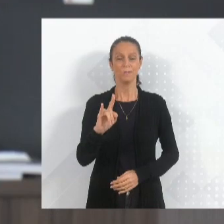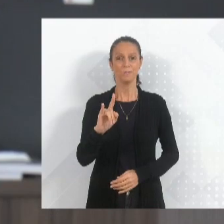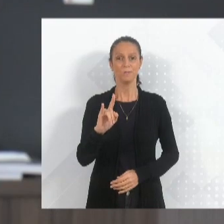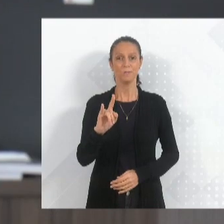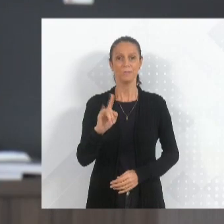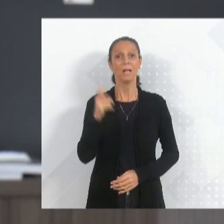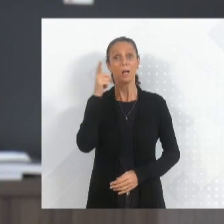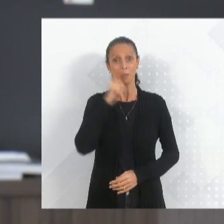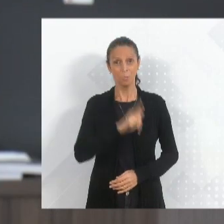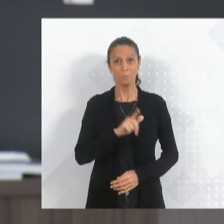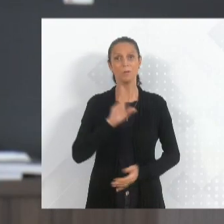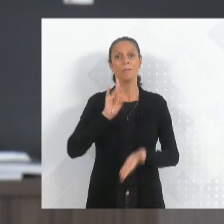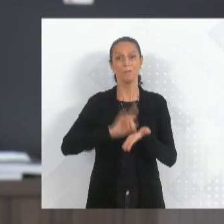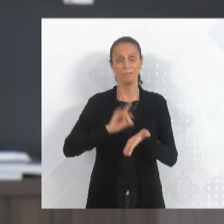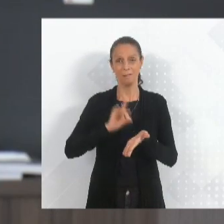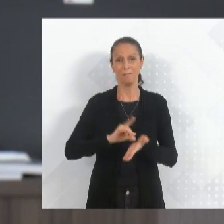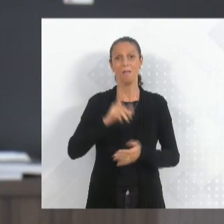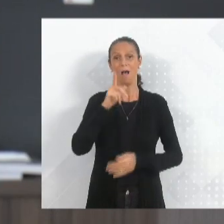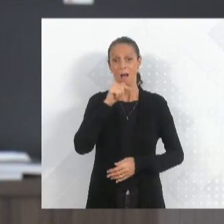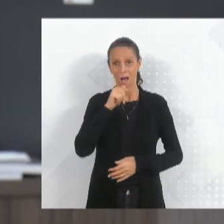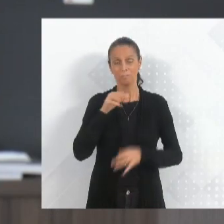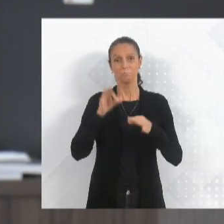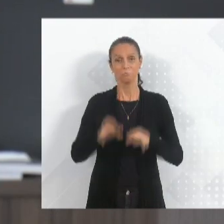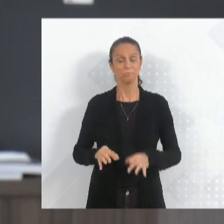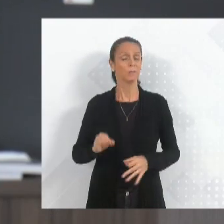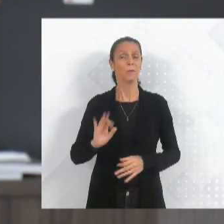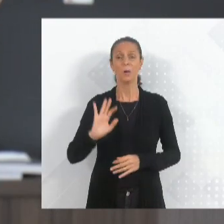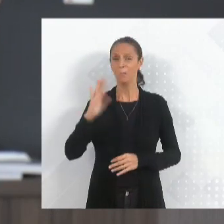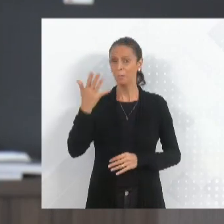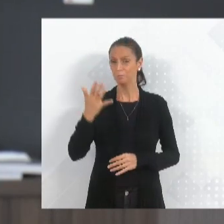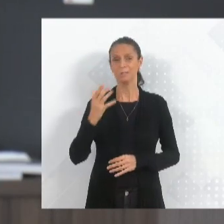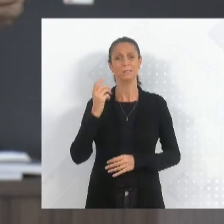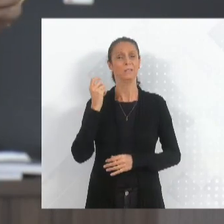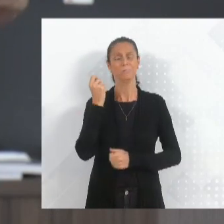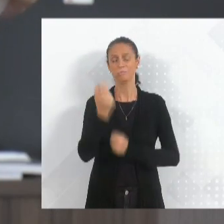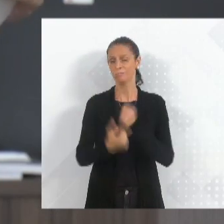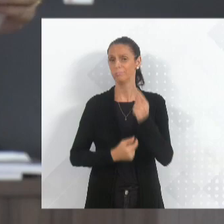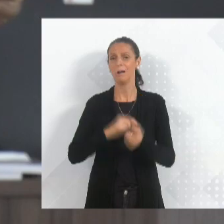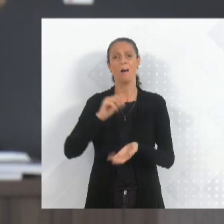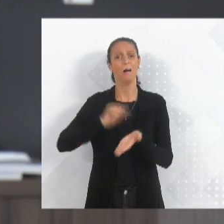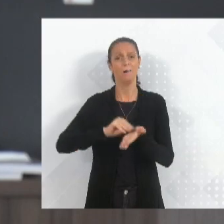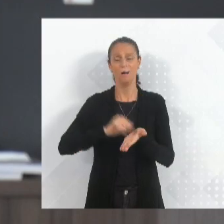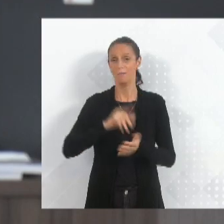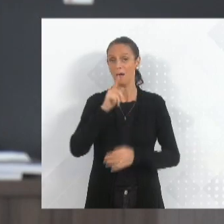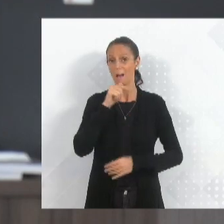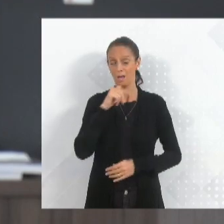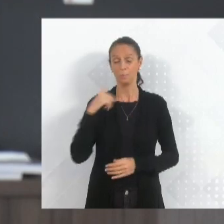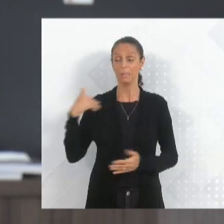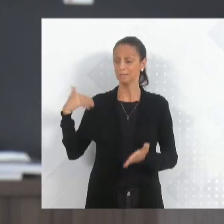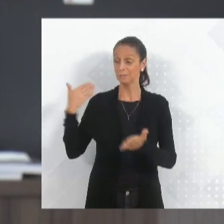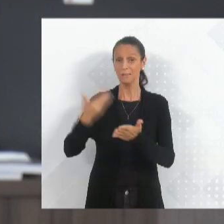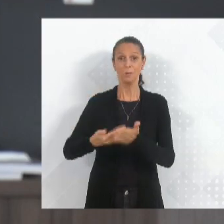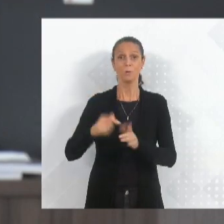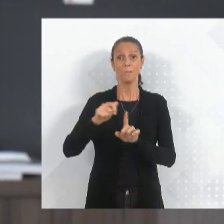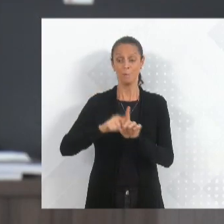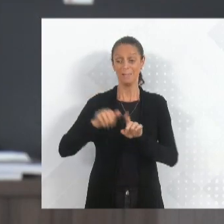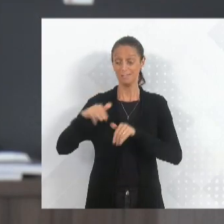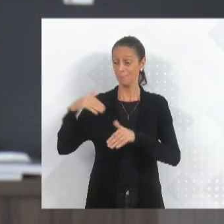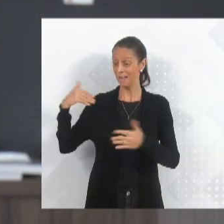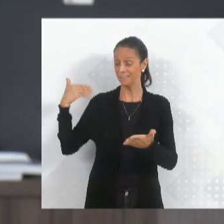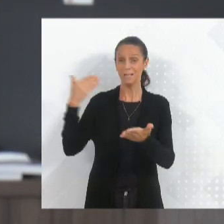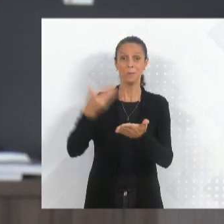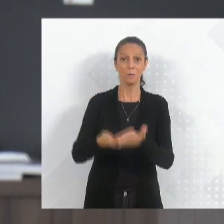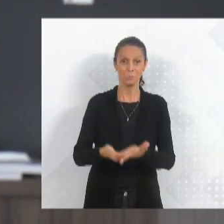esse abastecimento. Então, eles estão com constante faltas d'água e desde setembro está com esse escasso, com